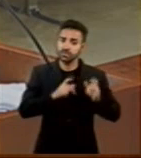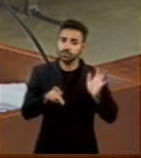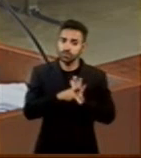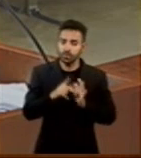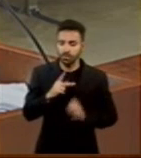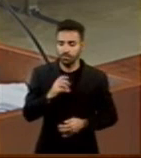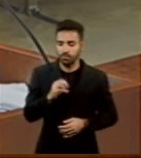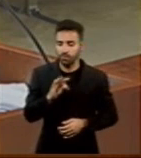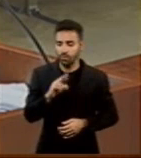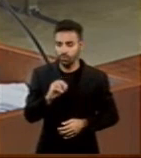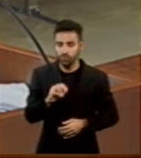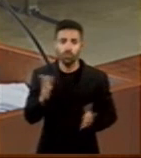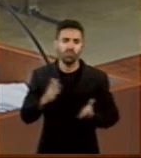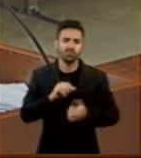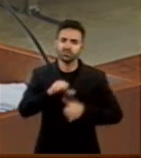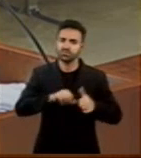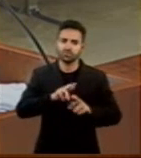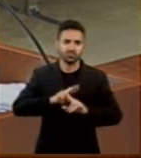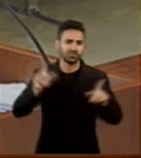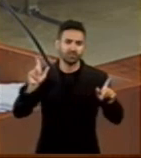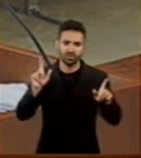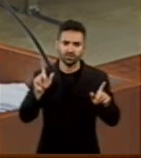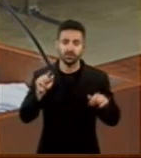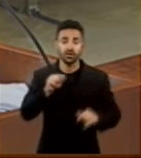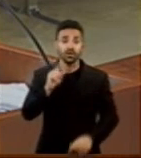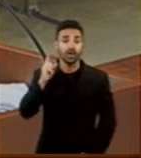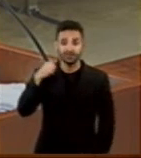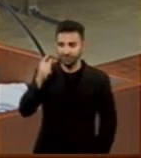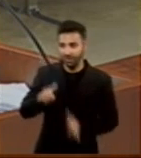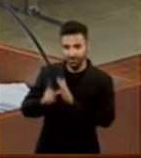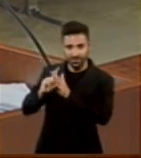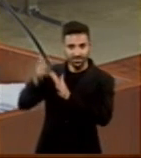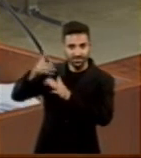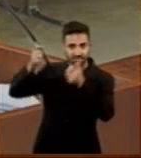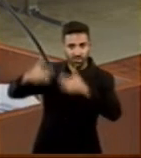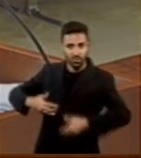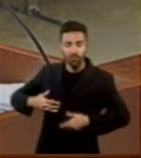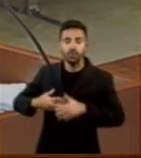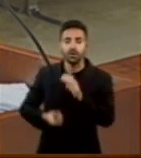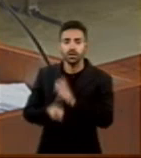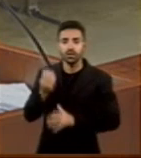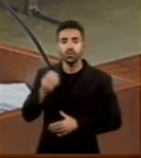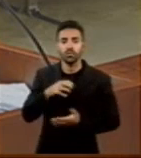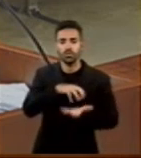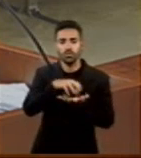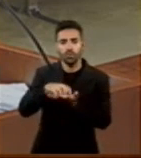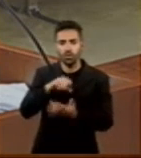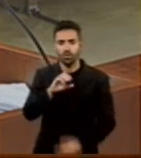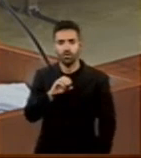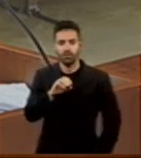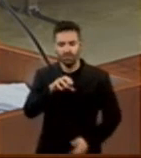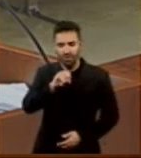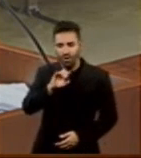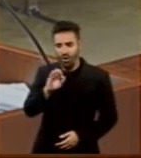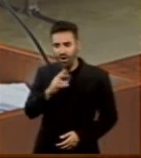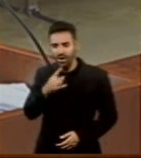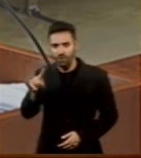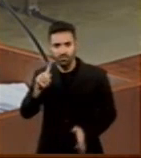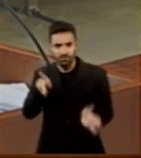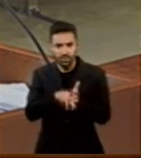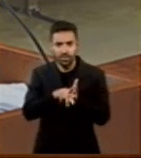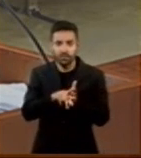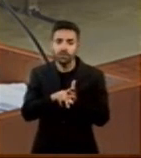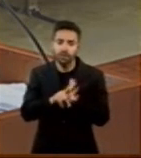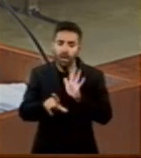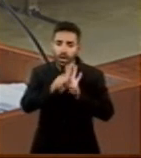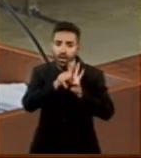hoje mudou, o advogado que me sucedeu disse sobre a criação dos ógmos, né? Quer dizer, muita coisa mudou, realmente a lei veio